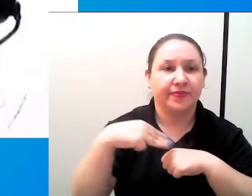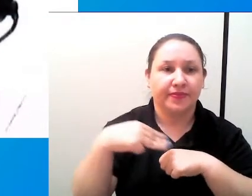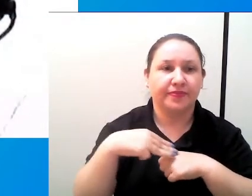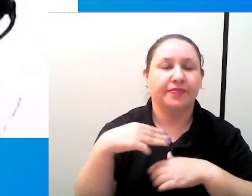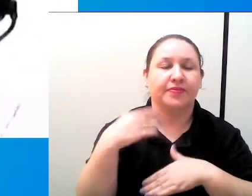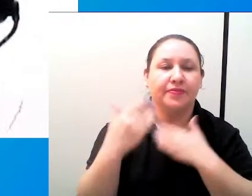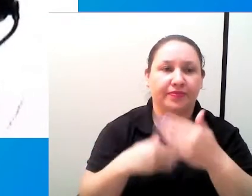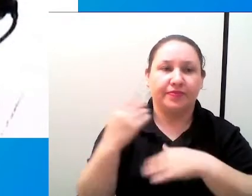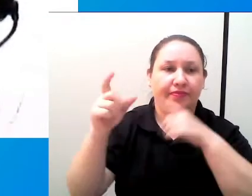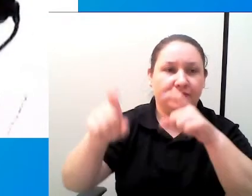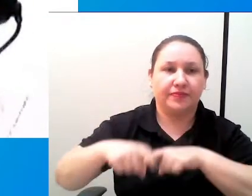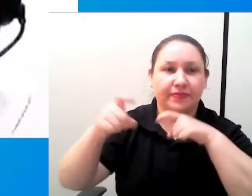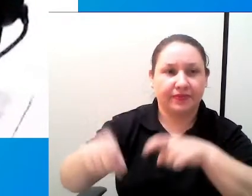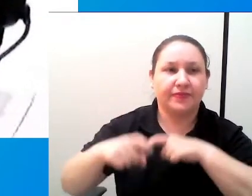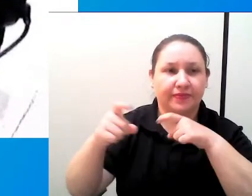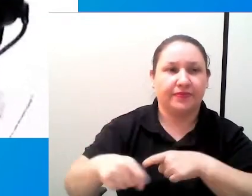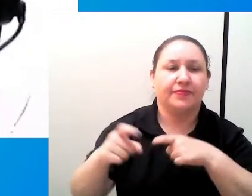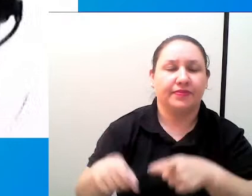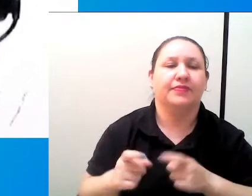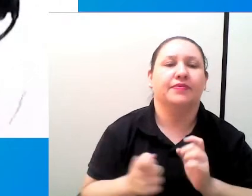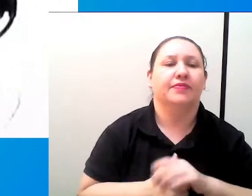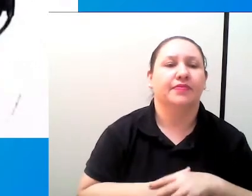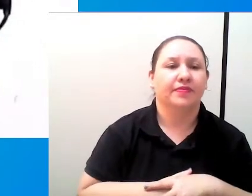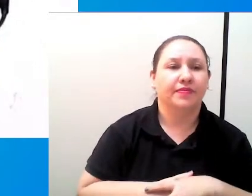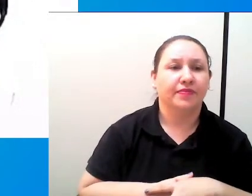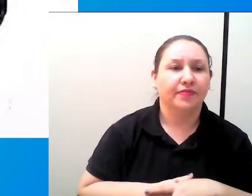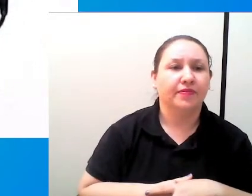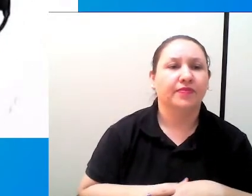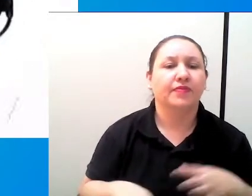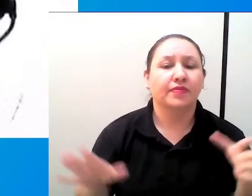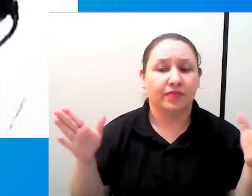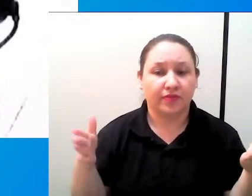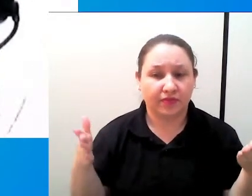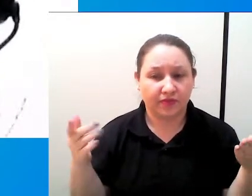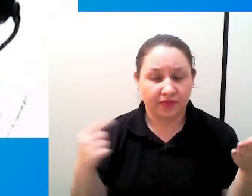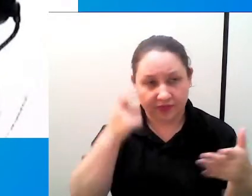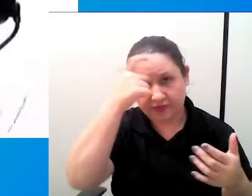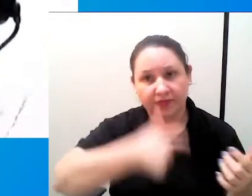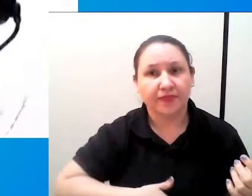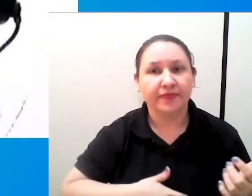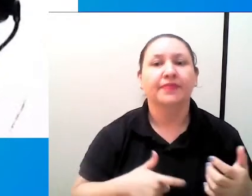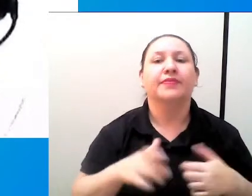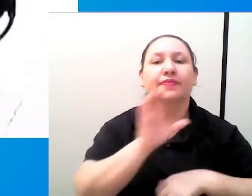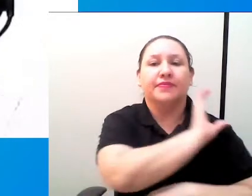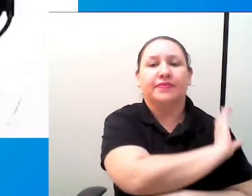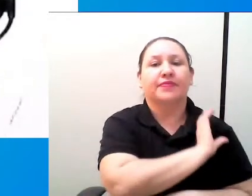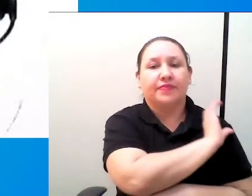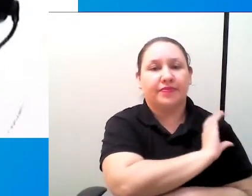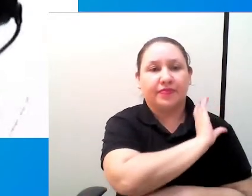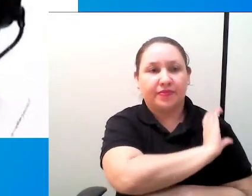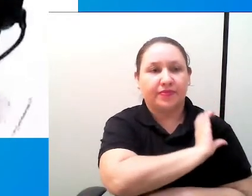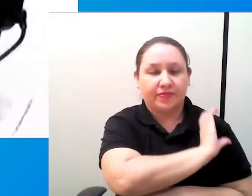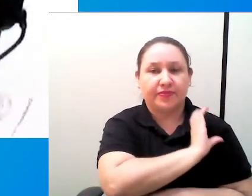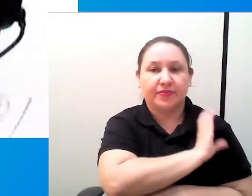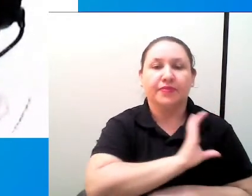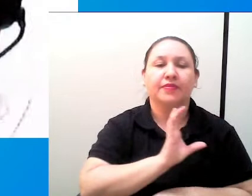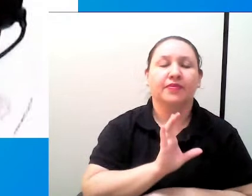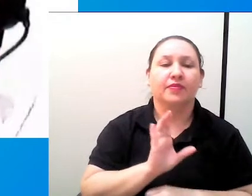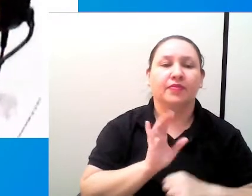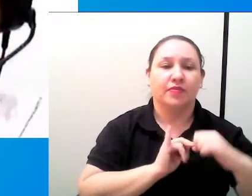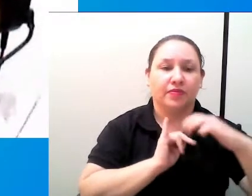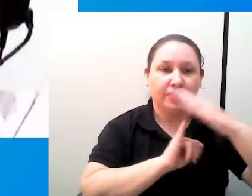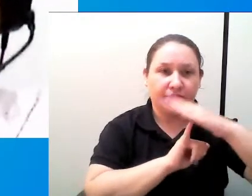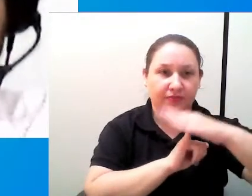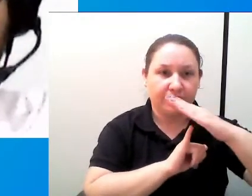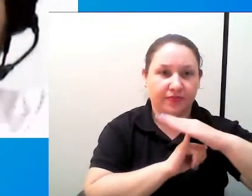empreendimento agroalimentares no IFPA. Hoje estou na coordenação da educação do campo, aqui do Campos Breves, e trazer